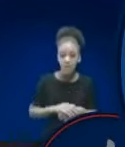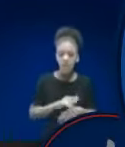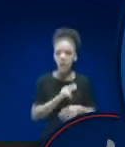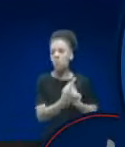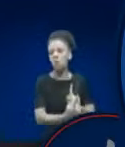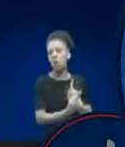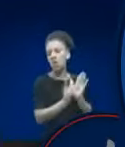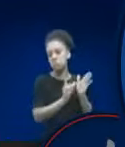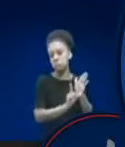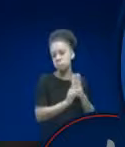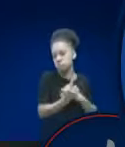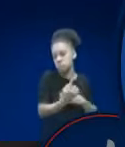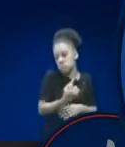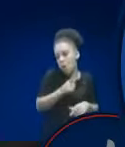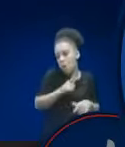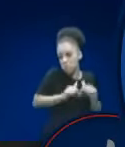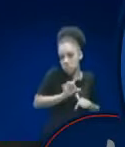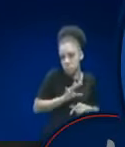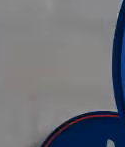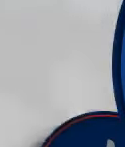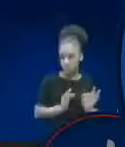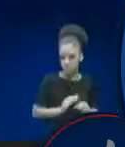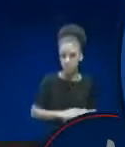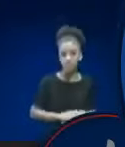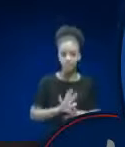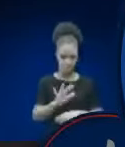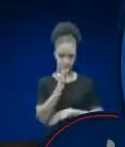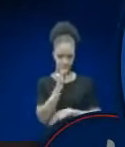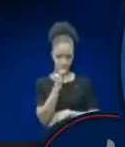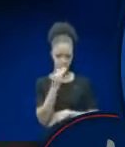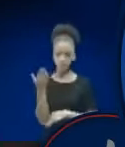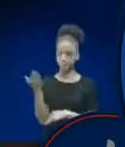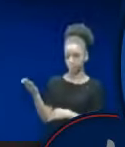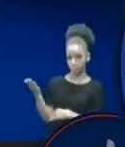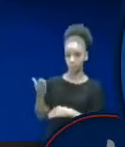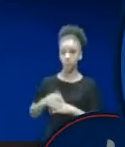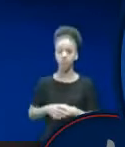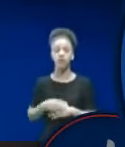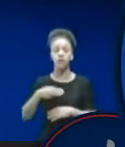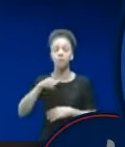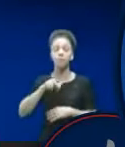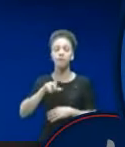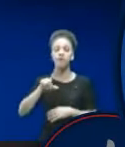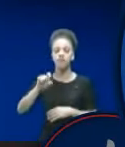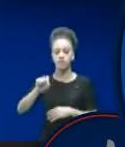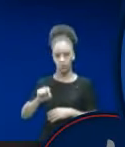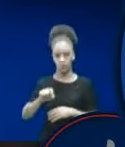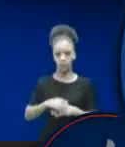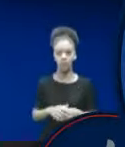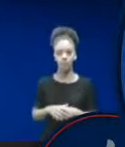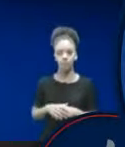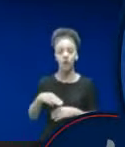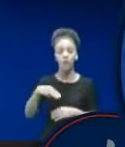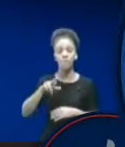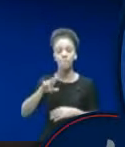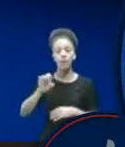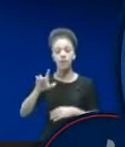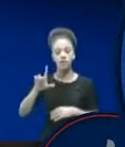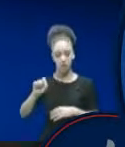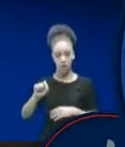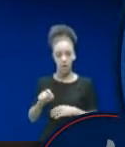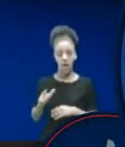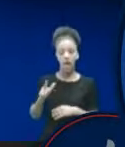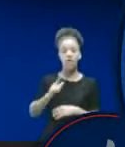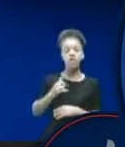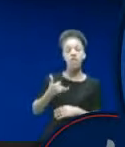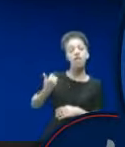apenas o produto 1P. Deixa eu agora dar um exemplo para vocês do Marcelo. O Marcelo tem 45 anos